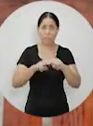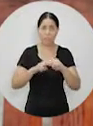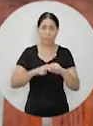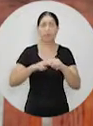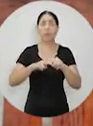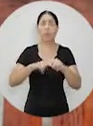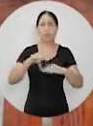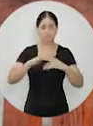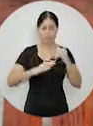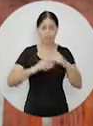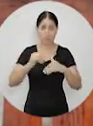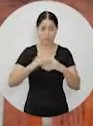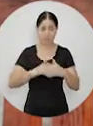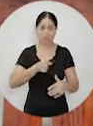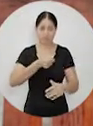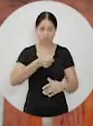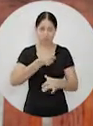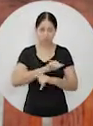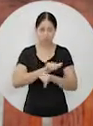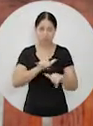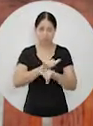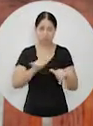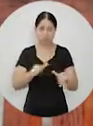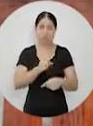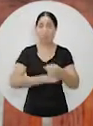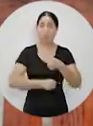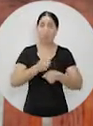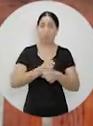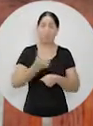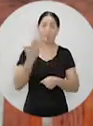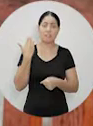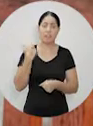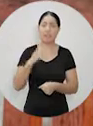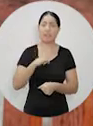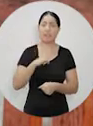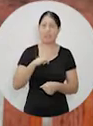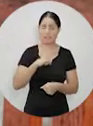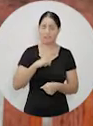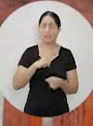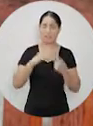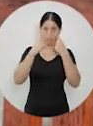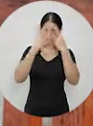né? O ano passado a Abrage fez um monitoramento de ataques, tanto